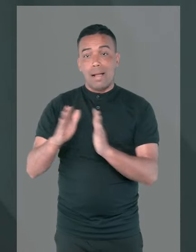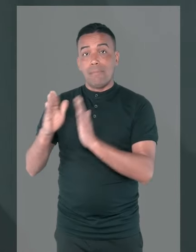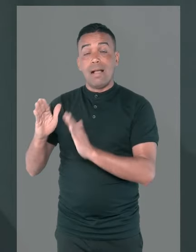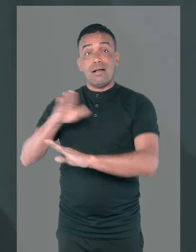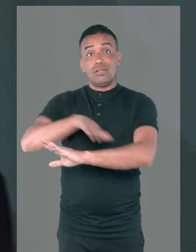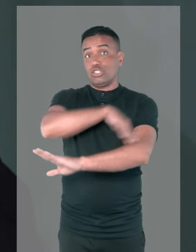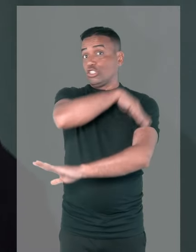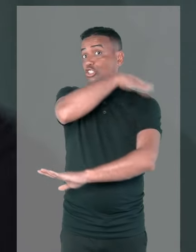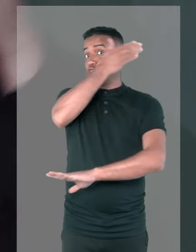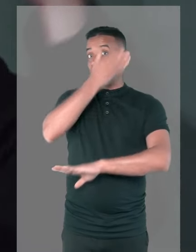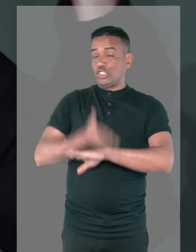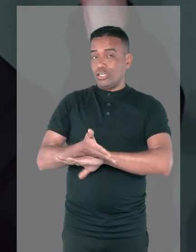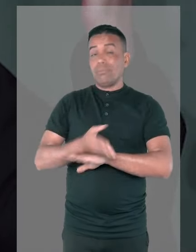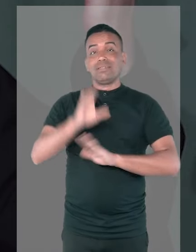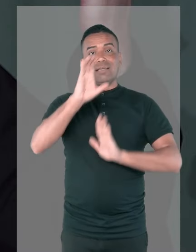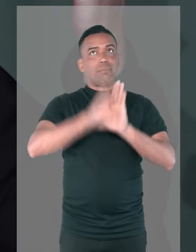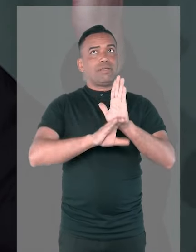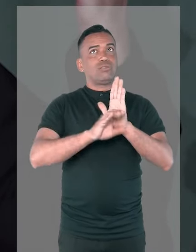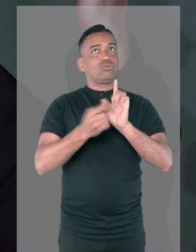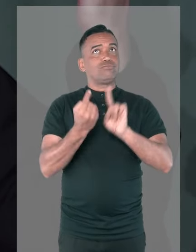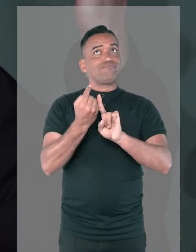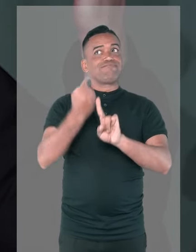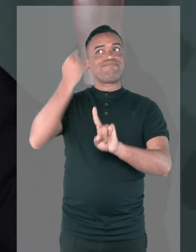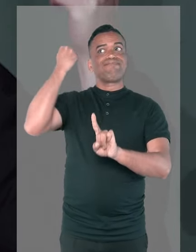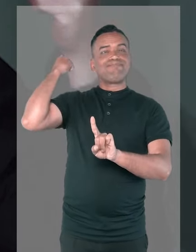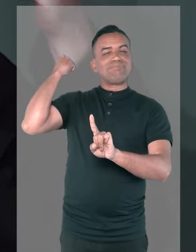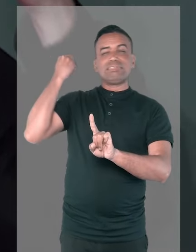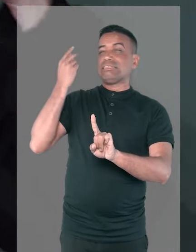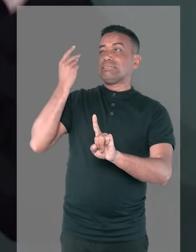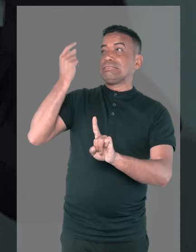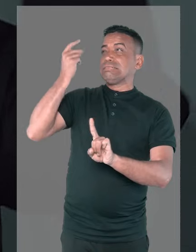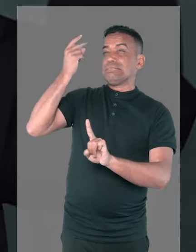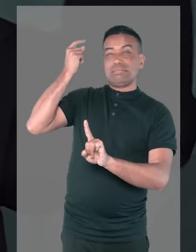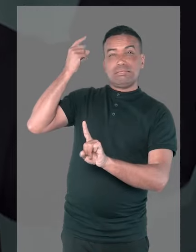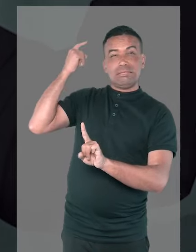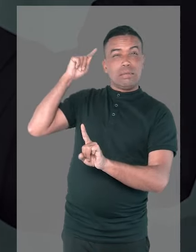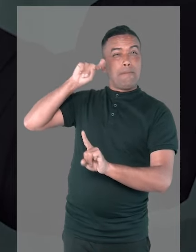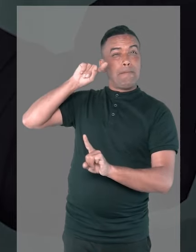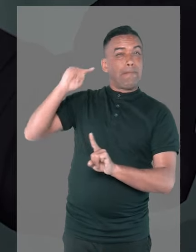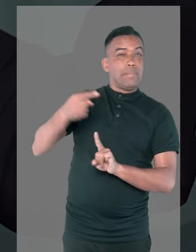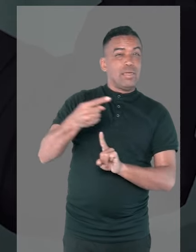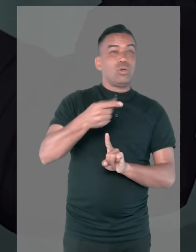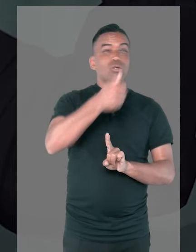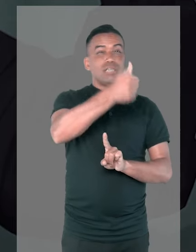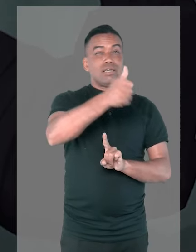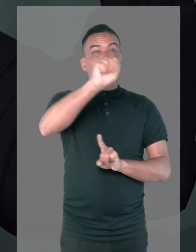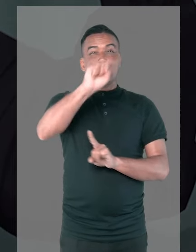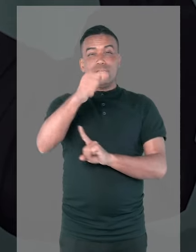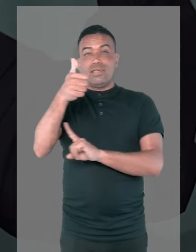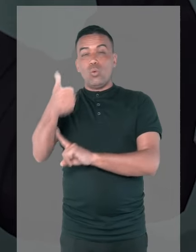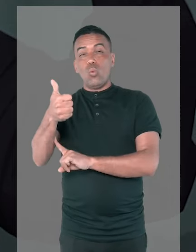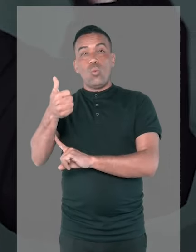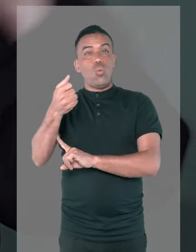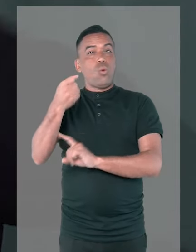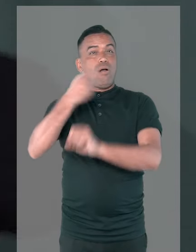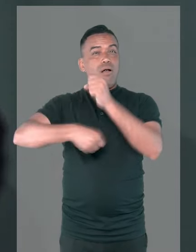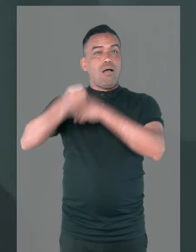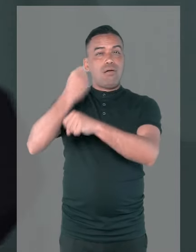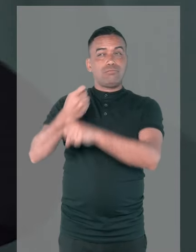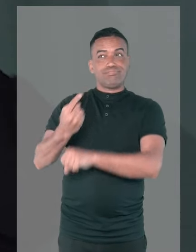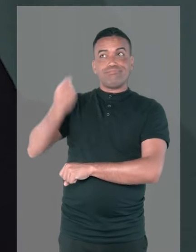mas tem capítulos que voltam no passado, muito distante. Então, há 1181 anos antes,